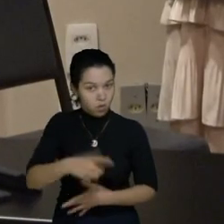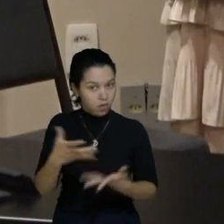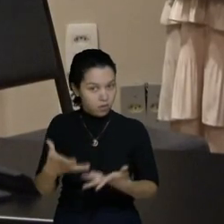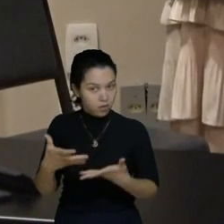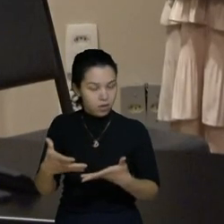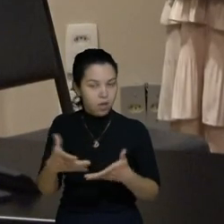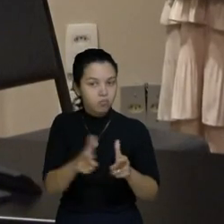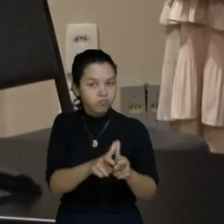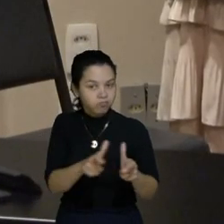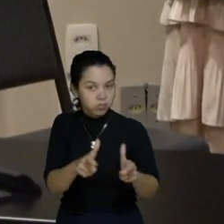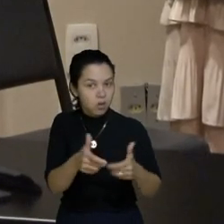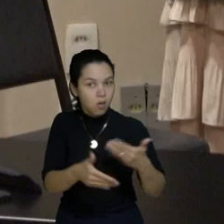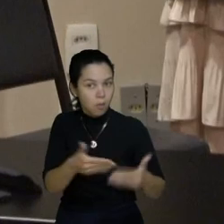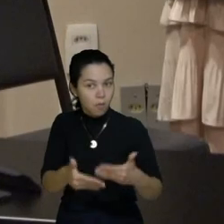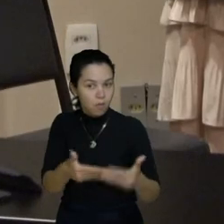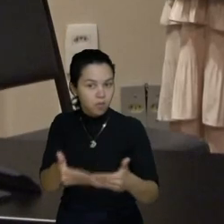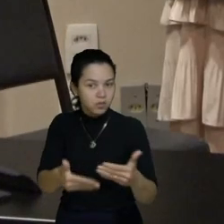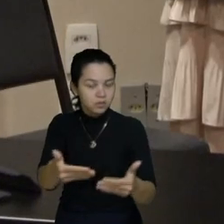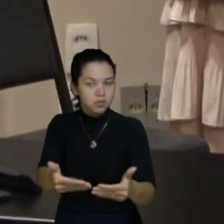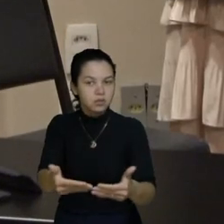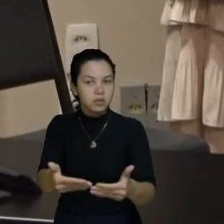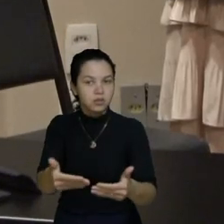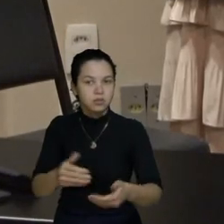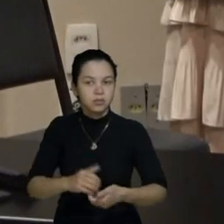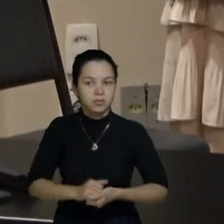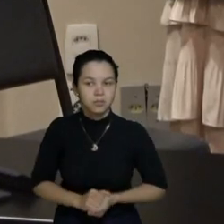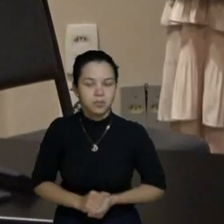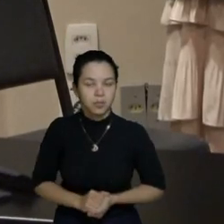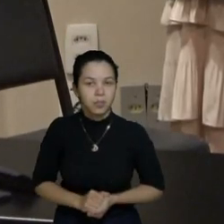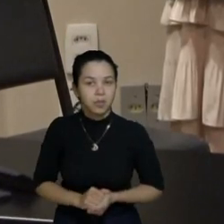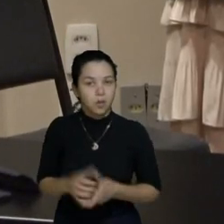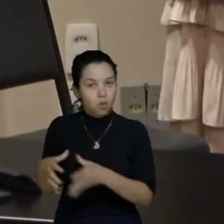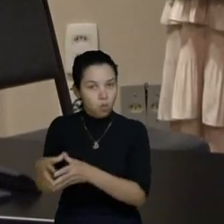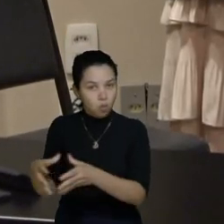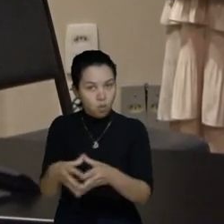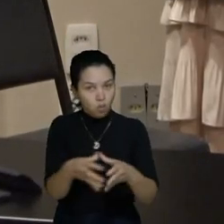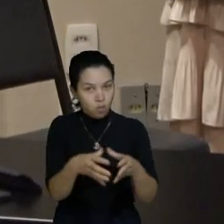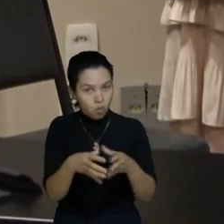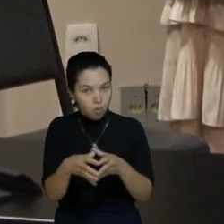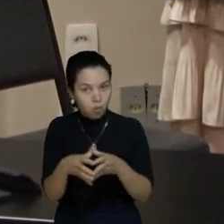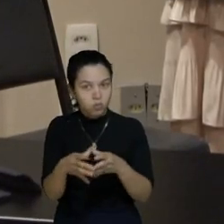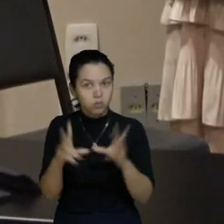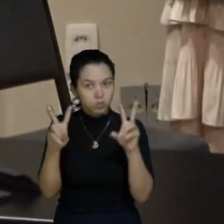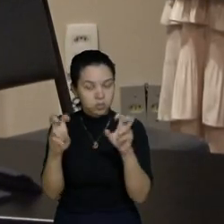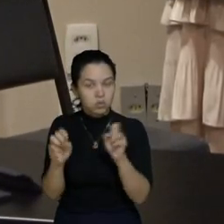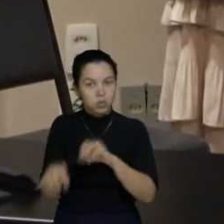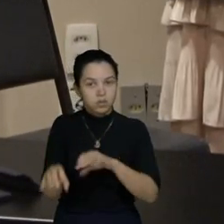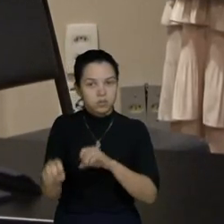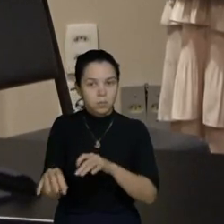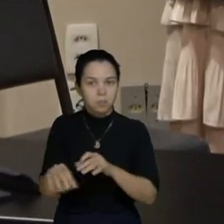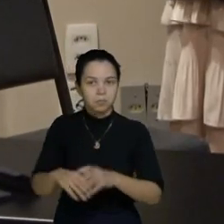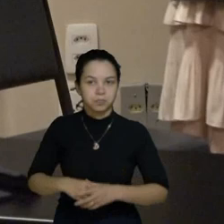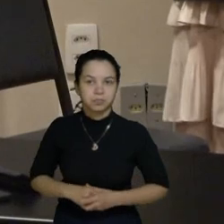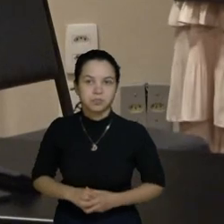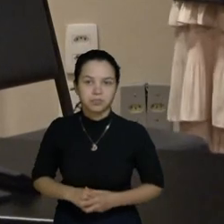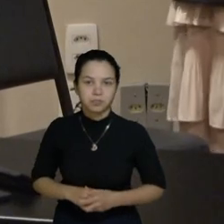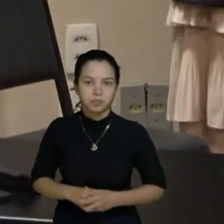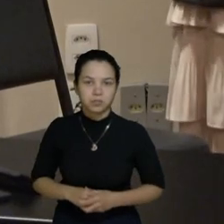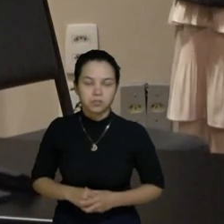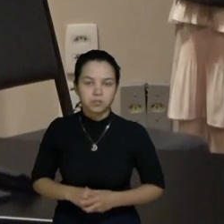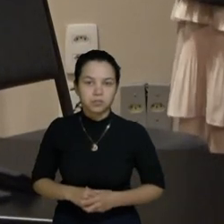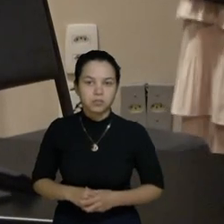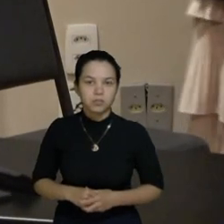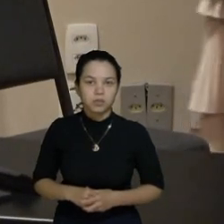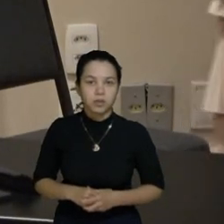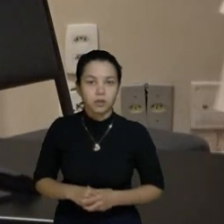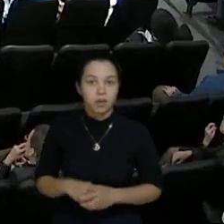esse processo também ocorra com as equipes em relação da educação pena que não apareceu